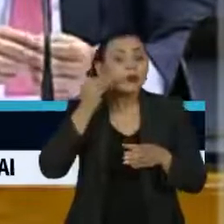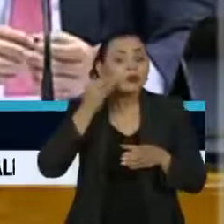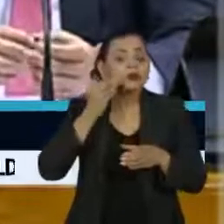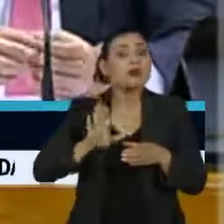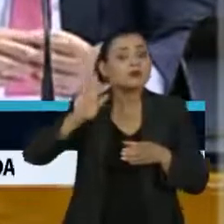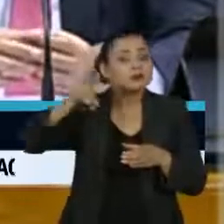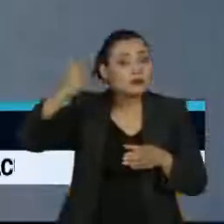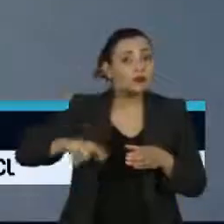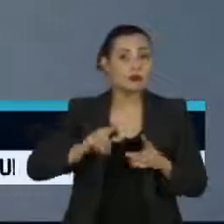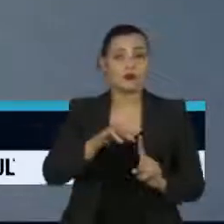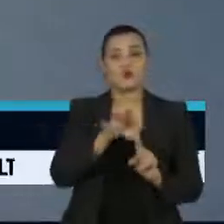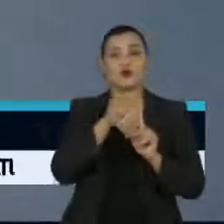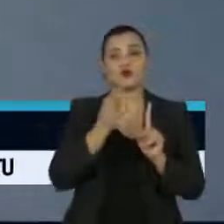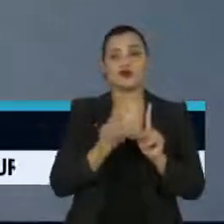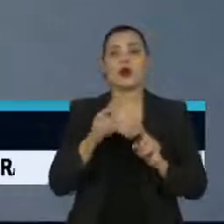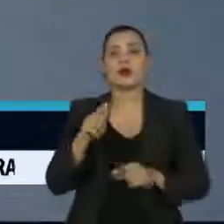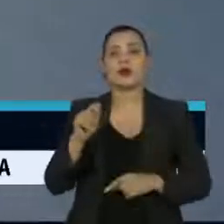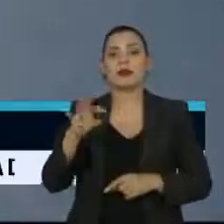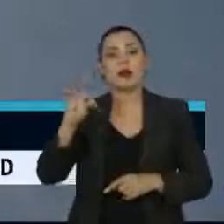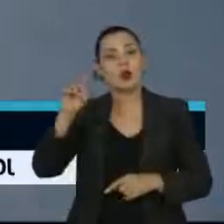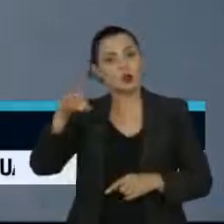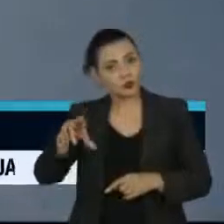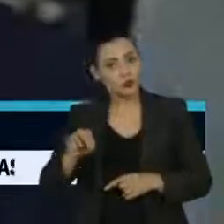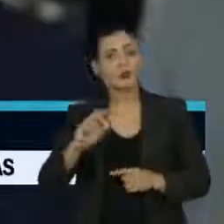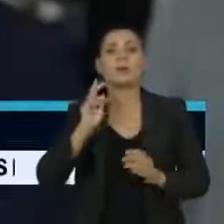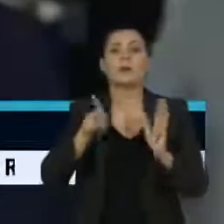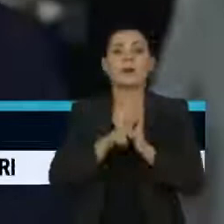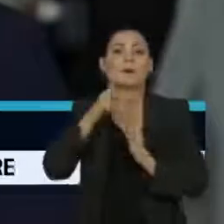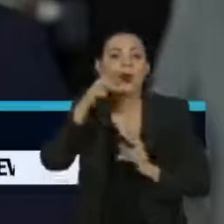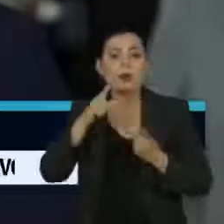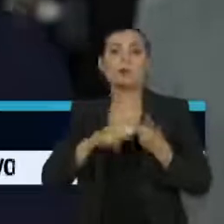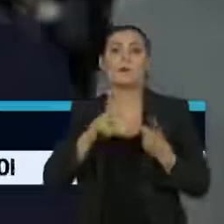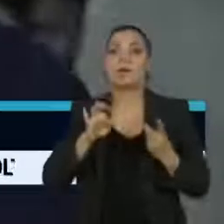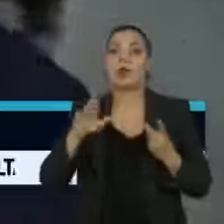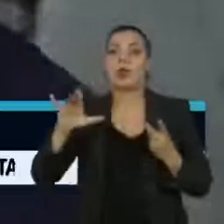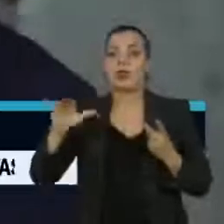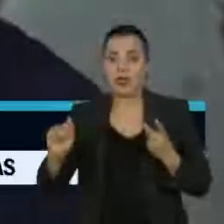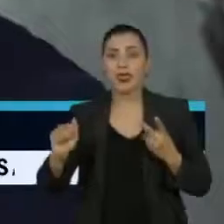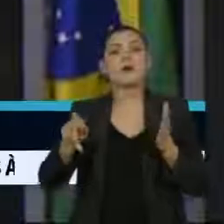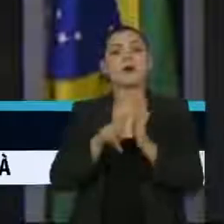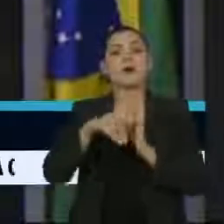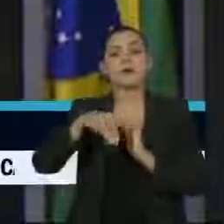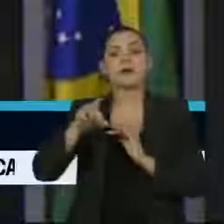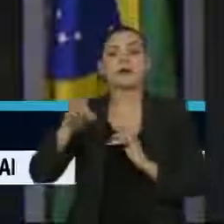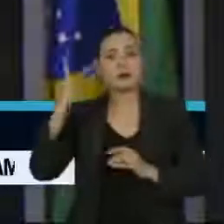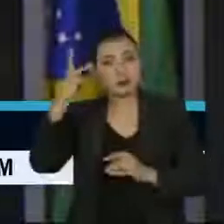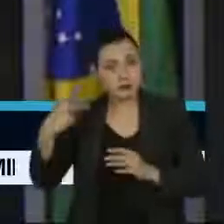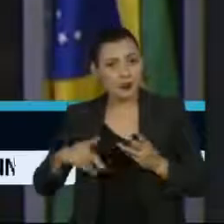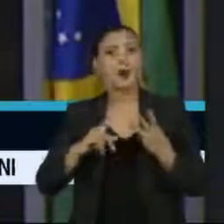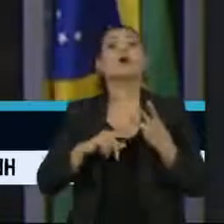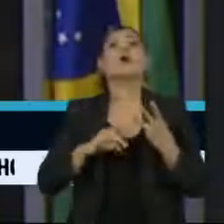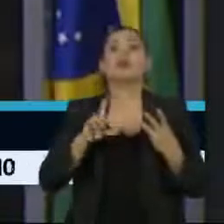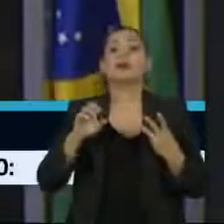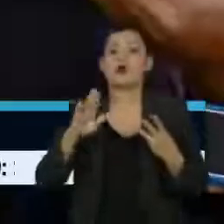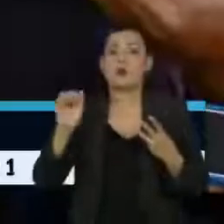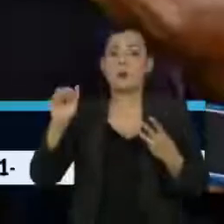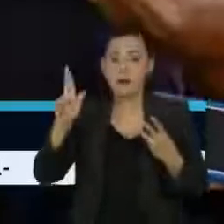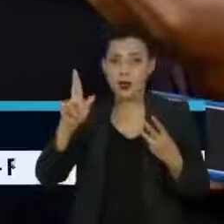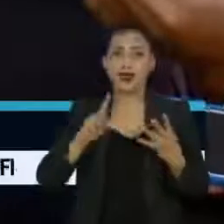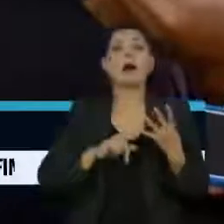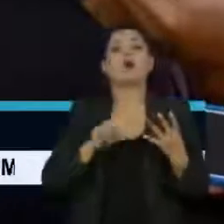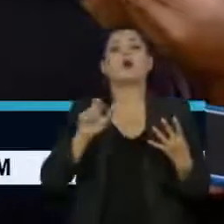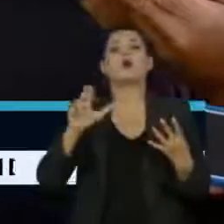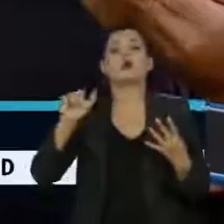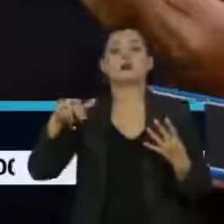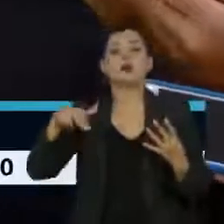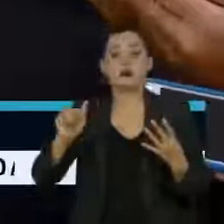um nome de consenso. Aguinaldo Ribeiro, do PP da Paraíba, Baleia Rossi, do MDB de São Paulo, Elmar Nascimento, do DEM da Bahia e